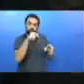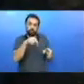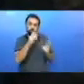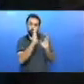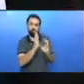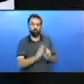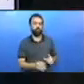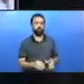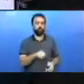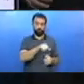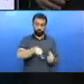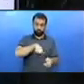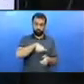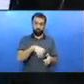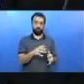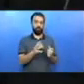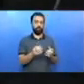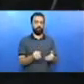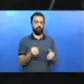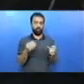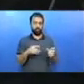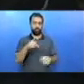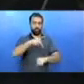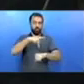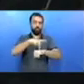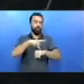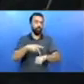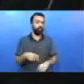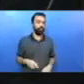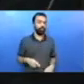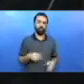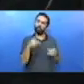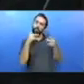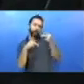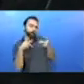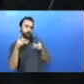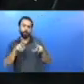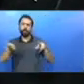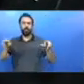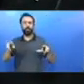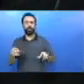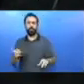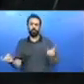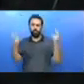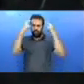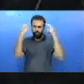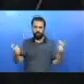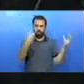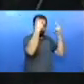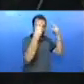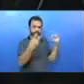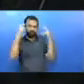no nosso país, cheio de gente diferente, de falas diferentes, com culturas diferentes, com